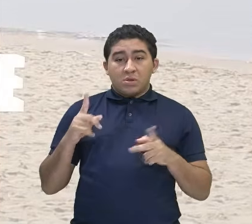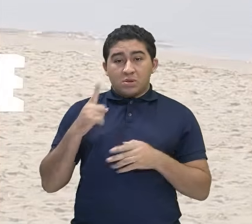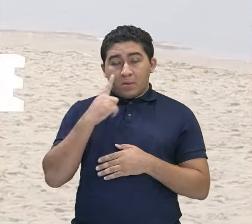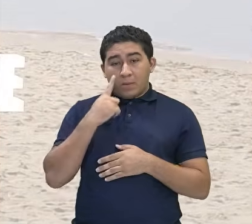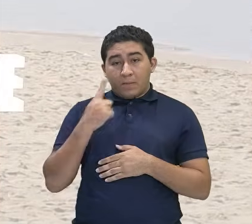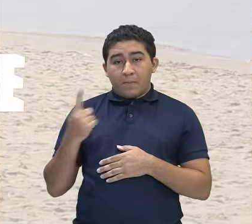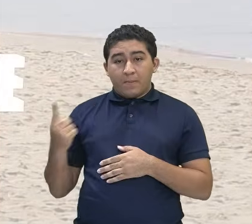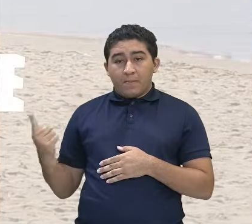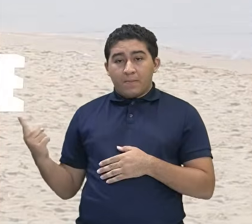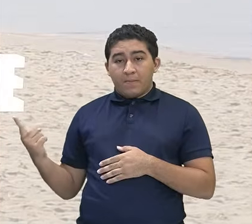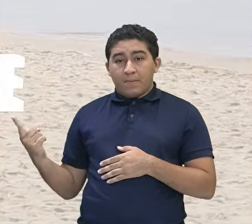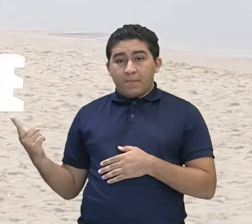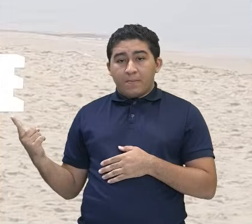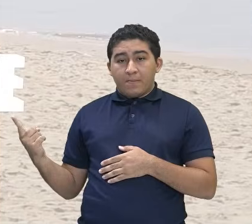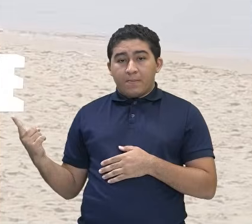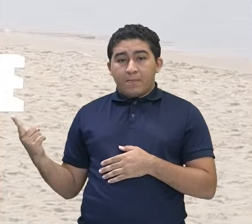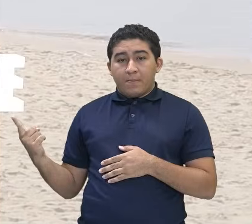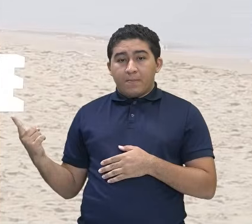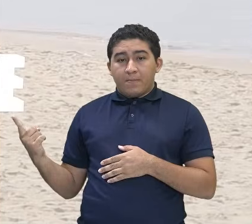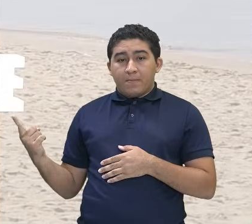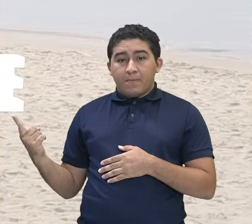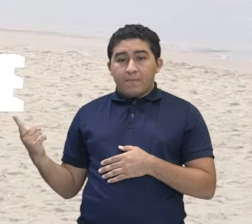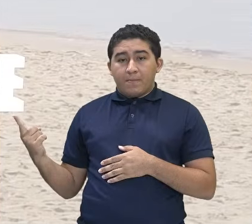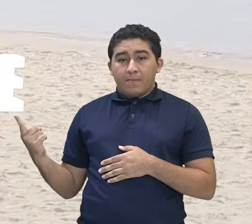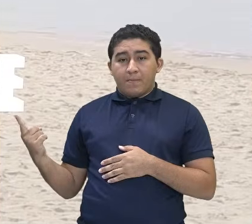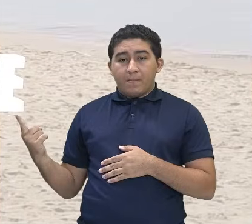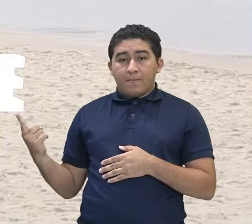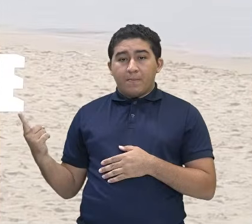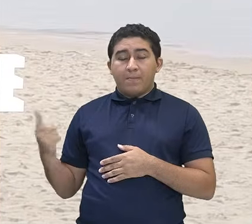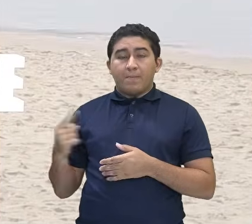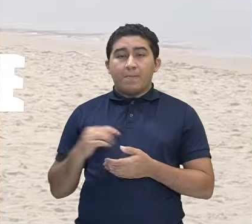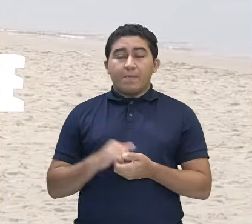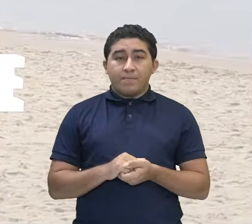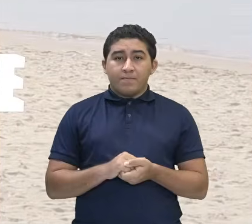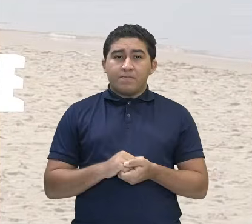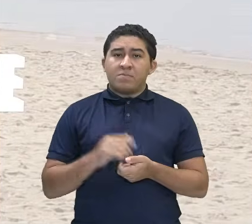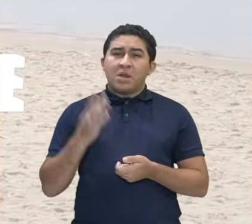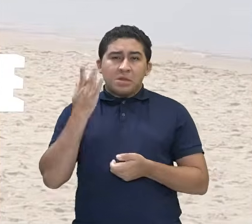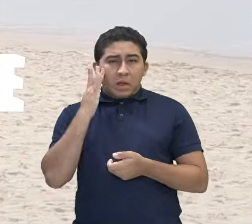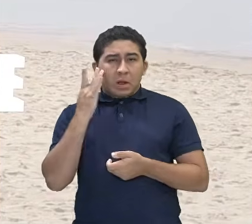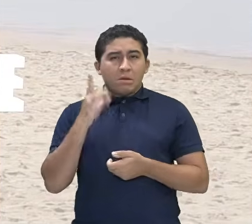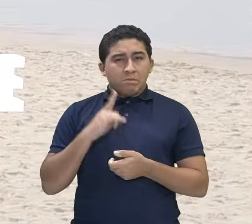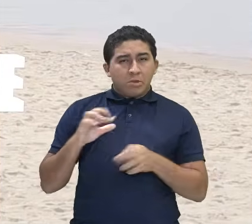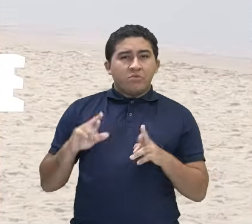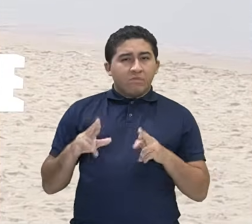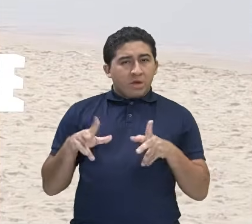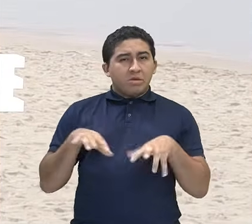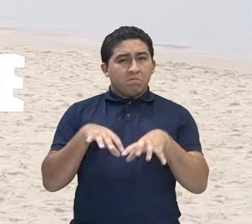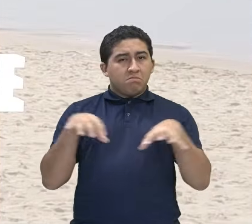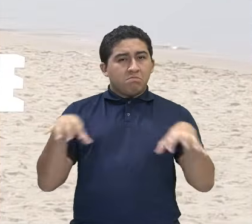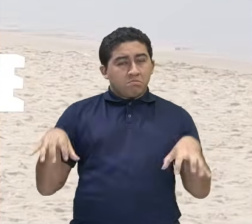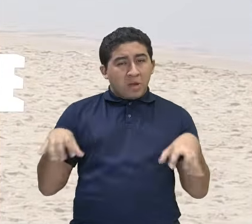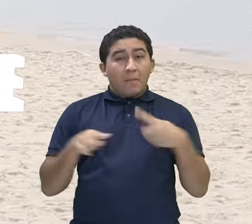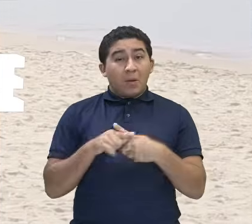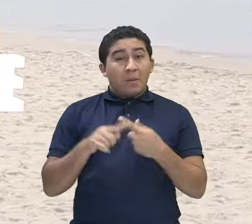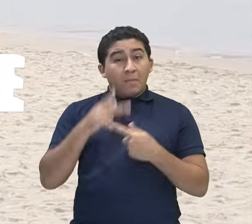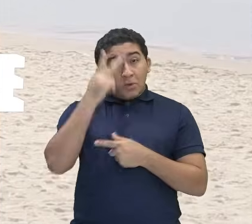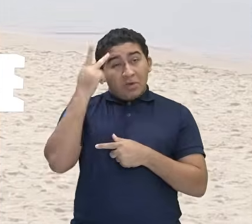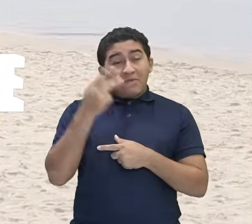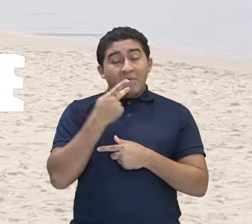vai existir essa diferença entre tempo e clima? Porque às vezes tem gente que fala, né? Hoje o clima